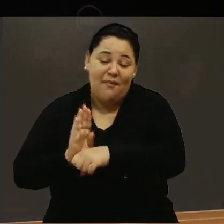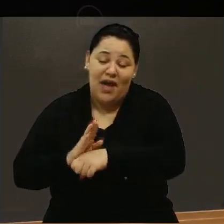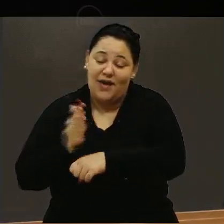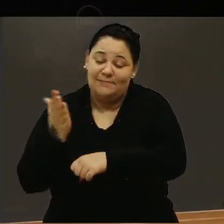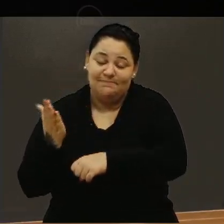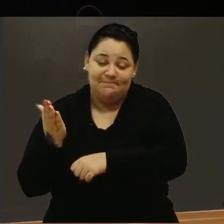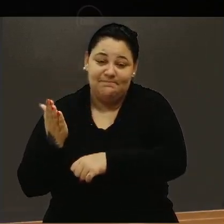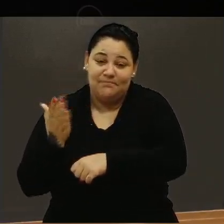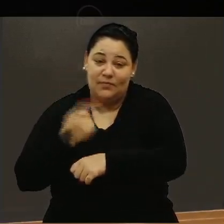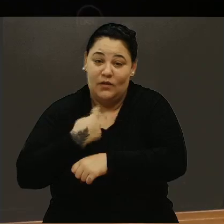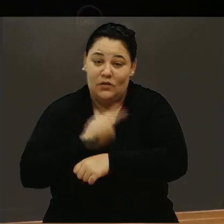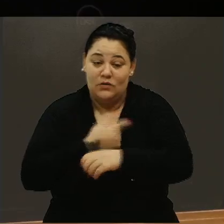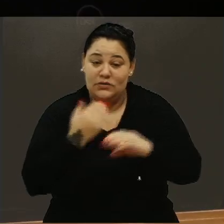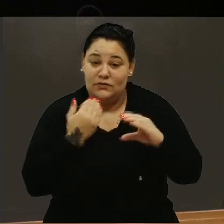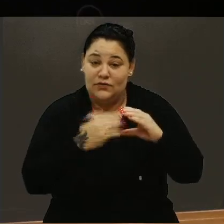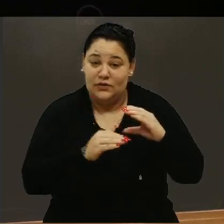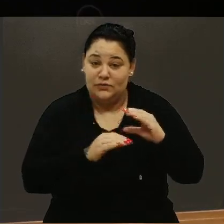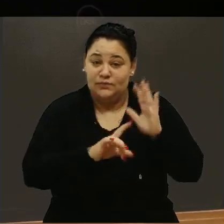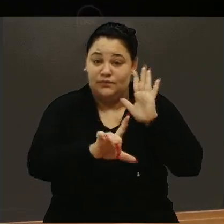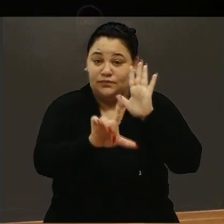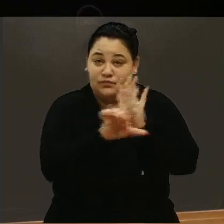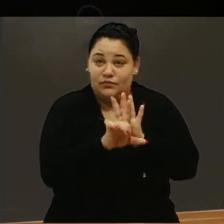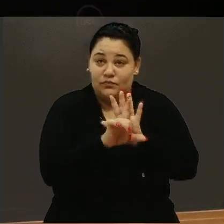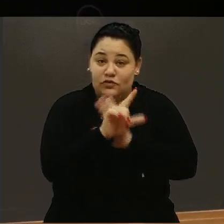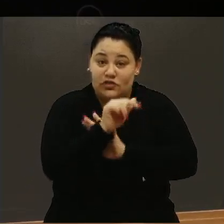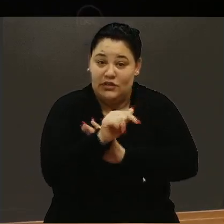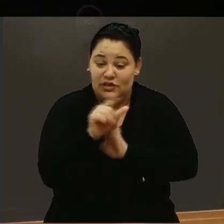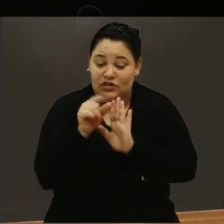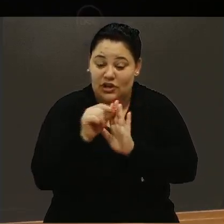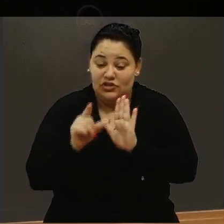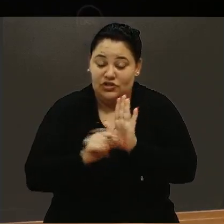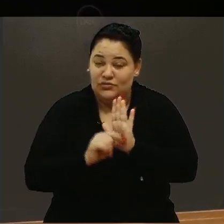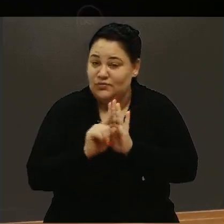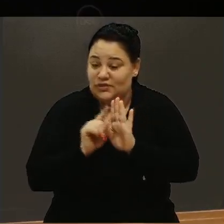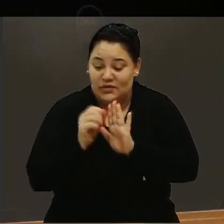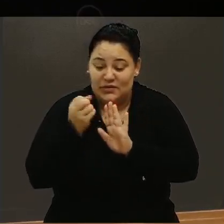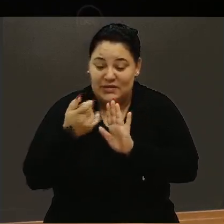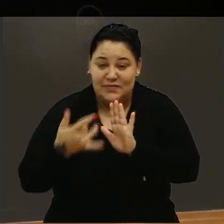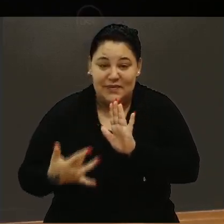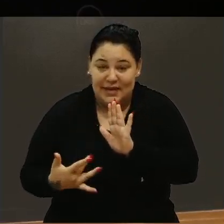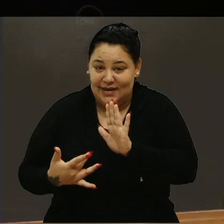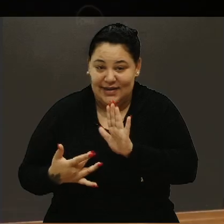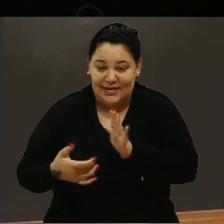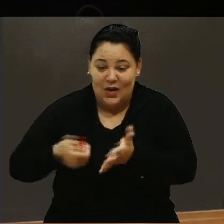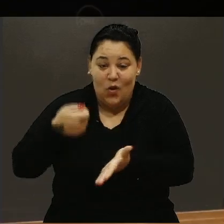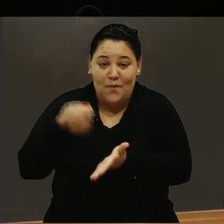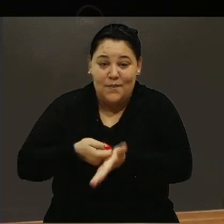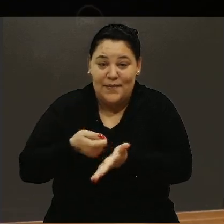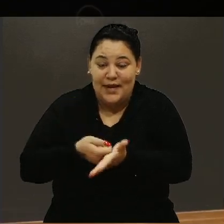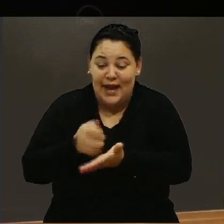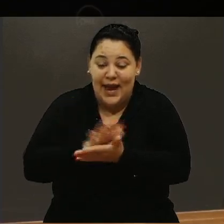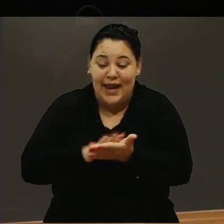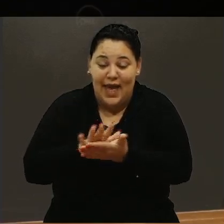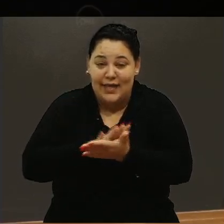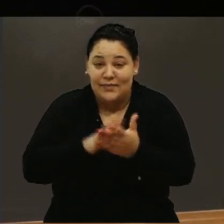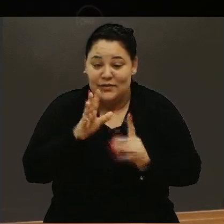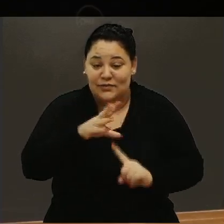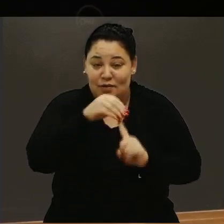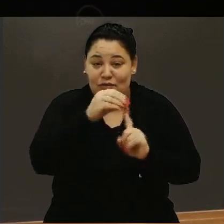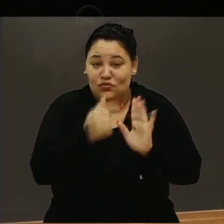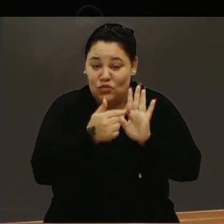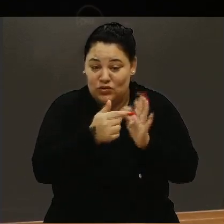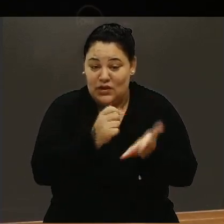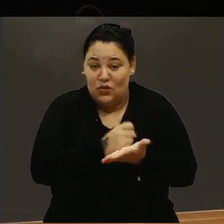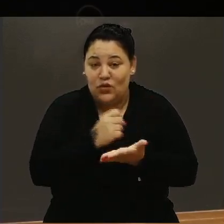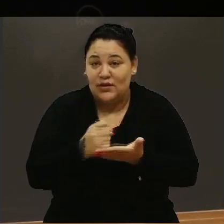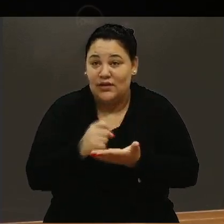E quando nós encaminhamos uma lei de 7 artigos, sem discriminação de obrigatoriedade, exclusivamente a apresentação de contrato, é